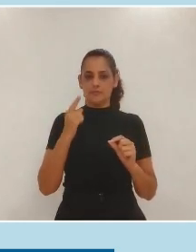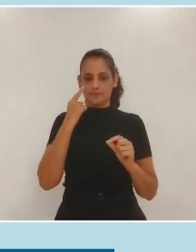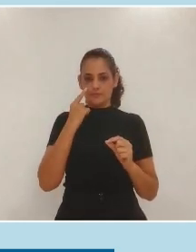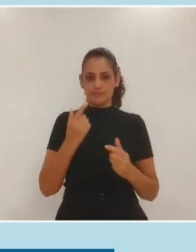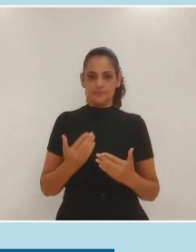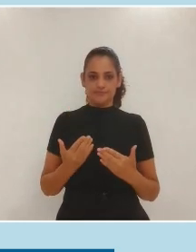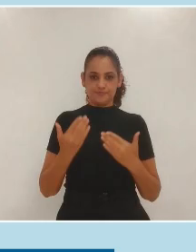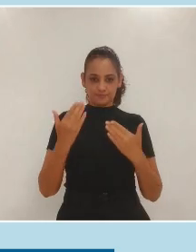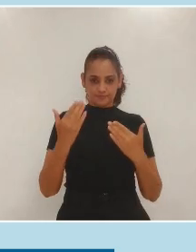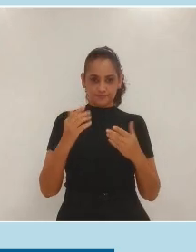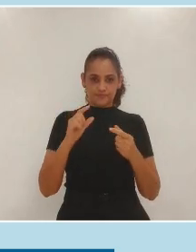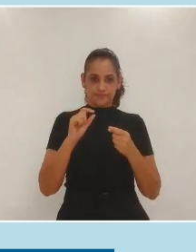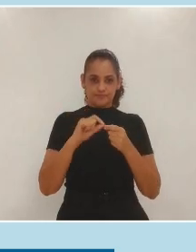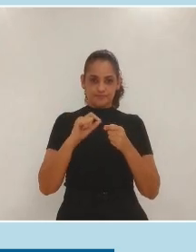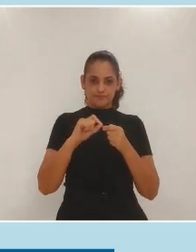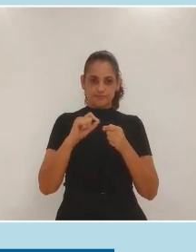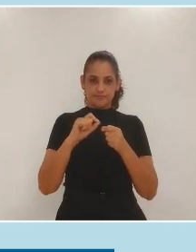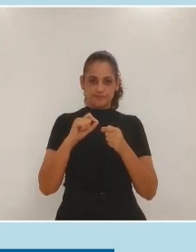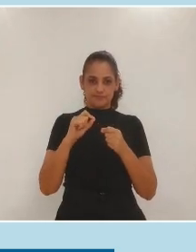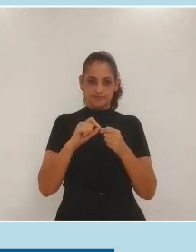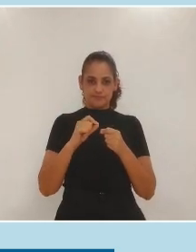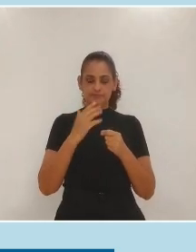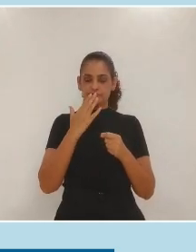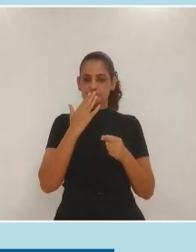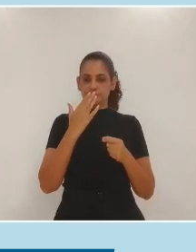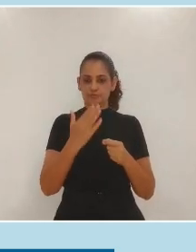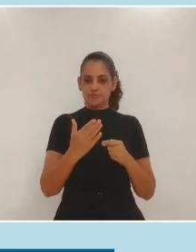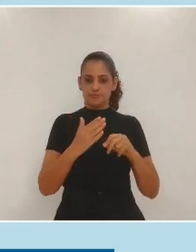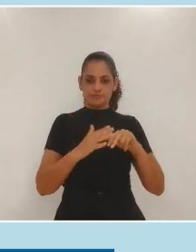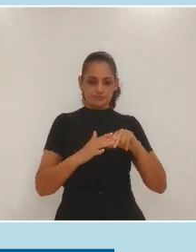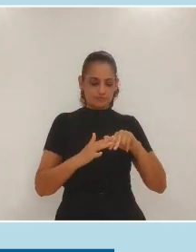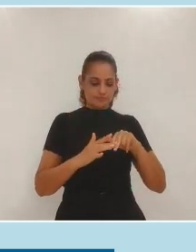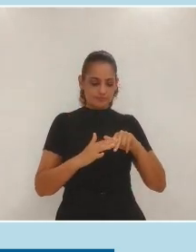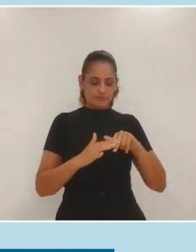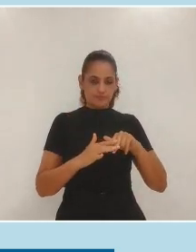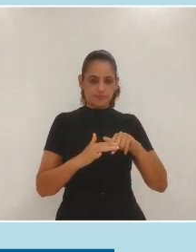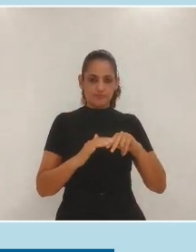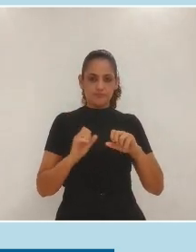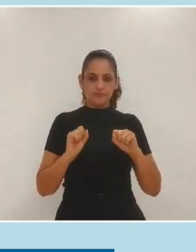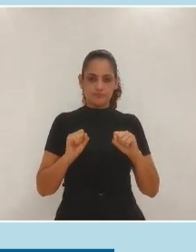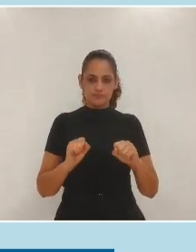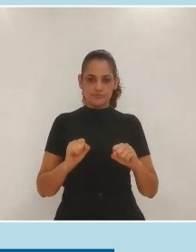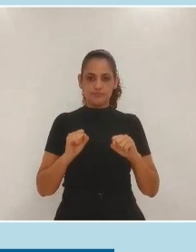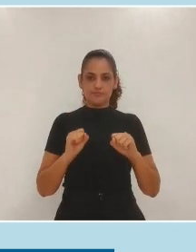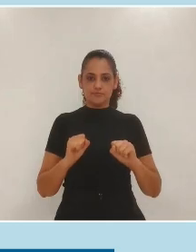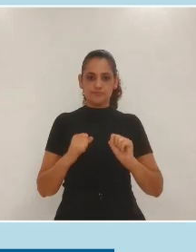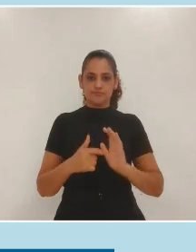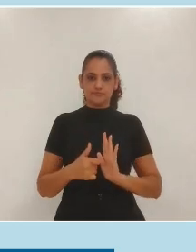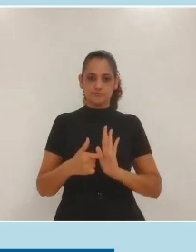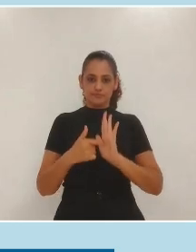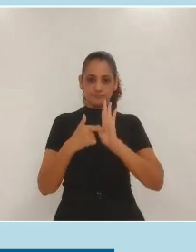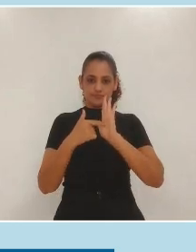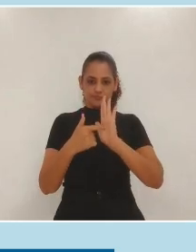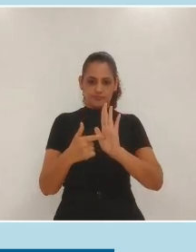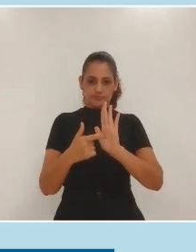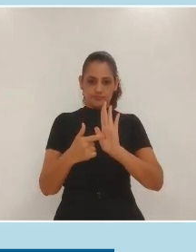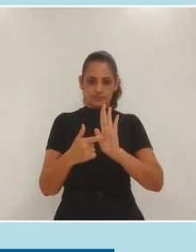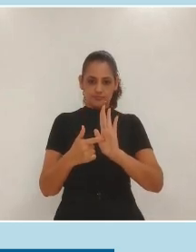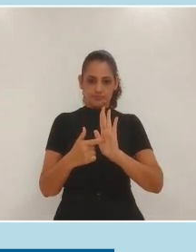faz pedindo para que o paciente ele possa apresentar